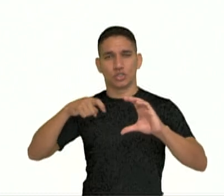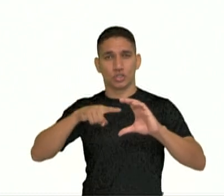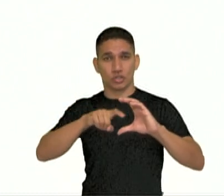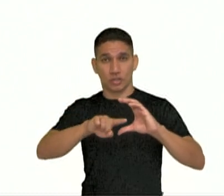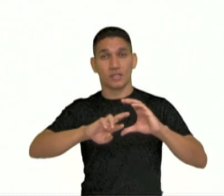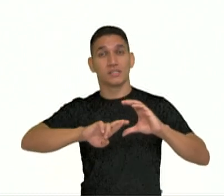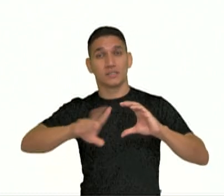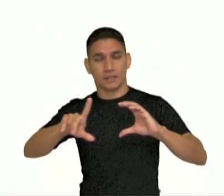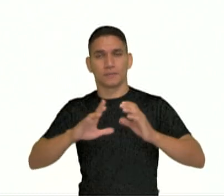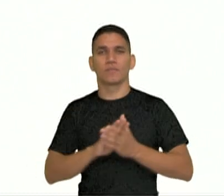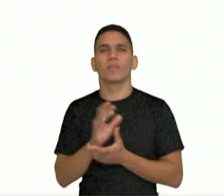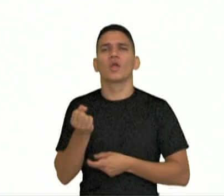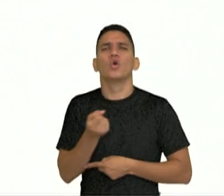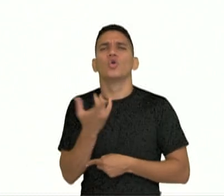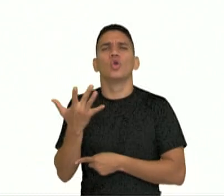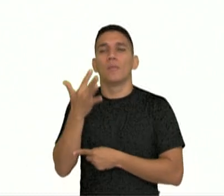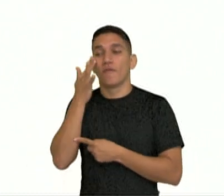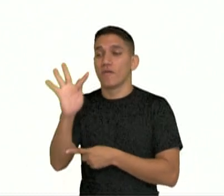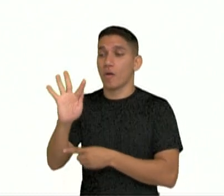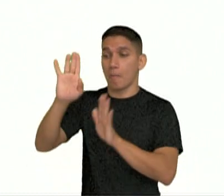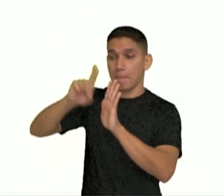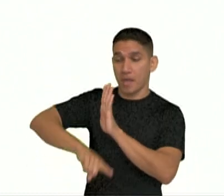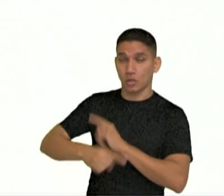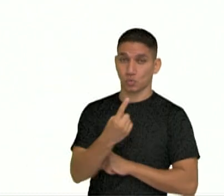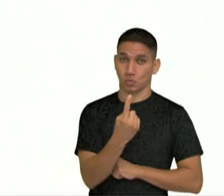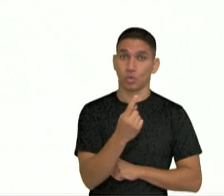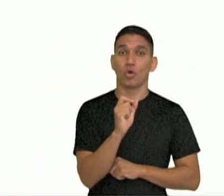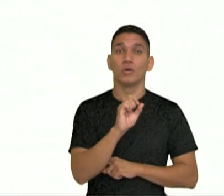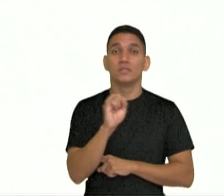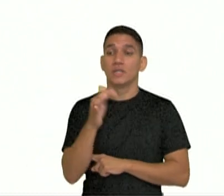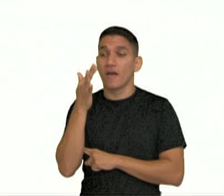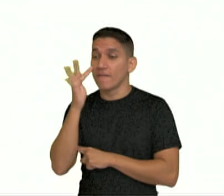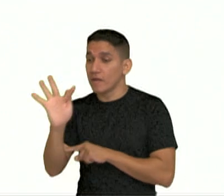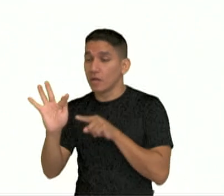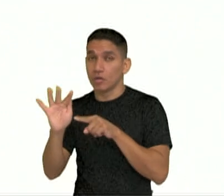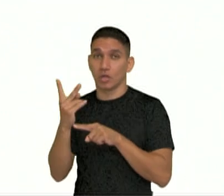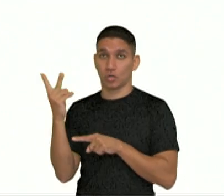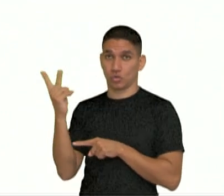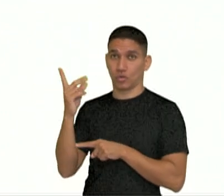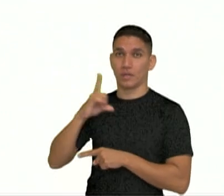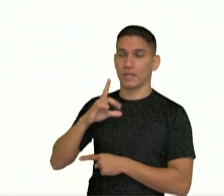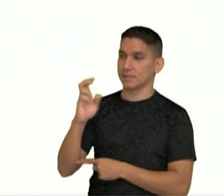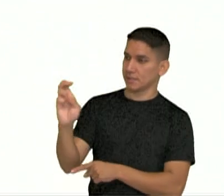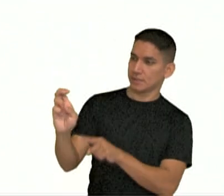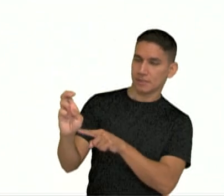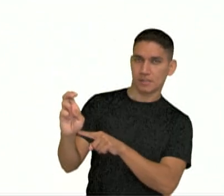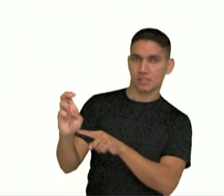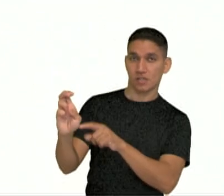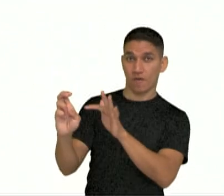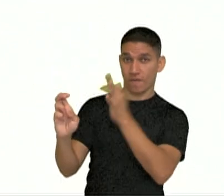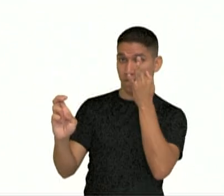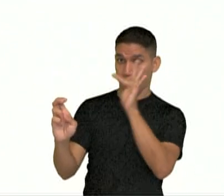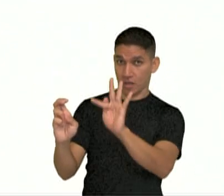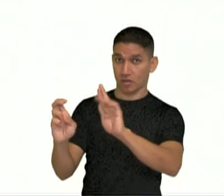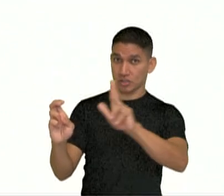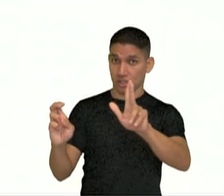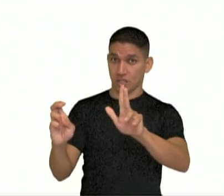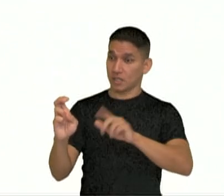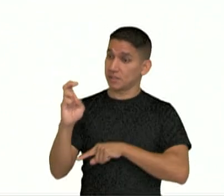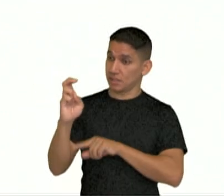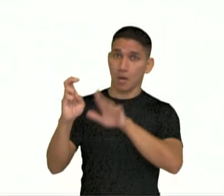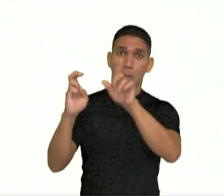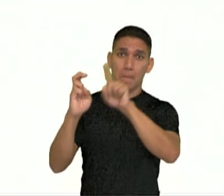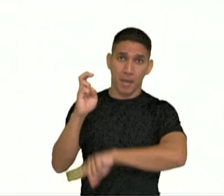Número de fenótipos menos 1. Se do fenótipo ali dos 2 híbridos eu tive 5 fenótipos diferentes, 5 menos 1 igual